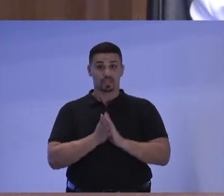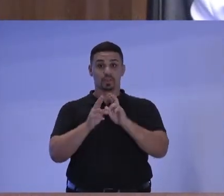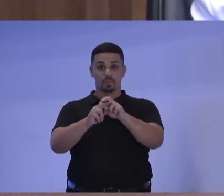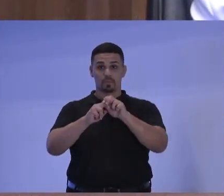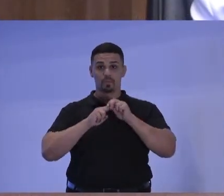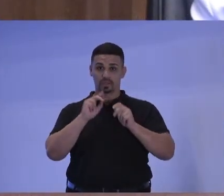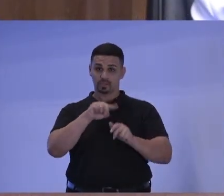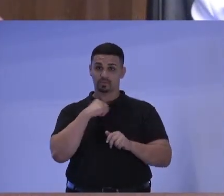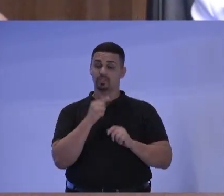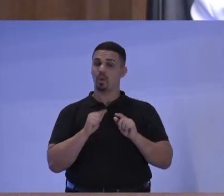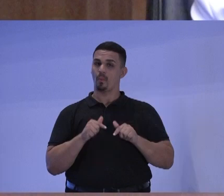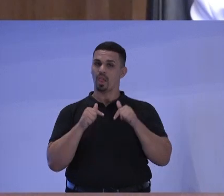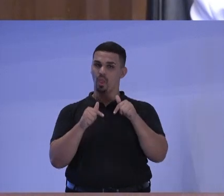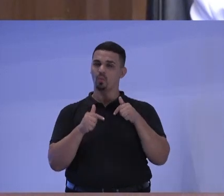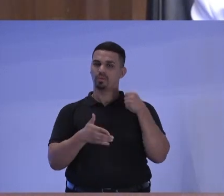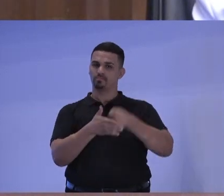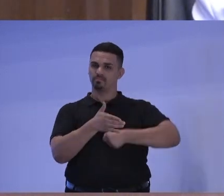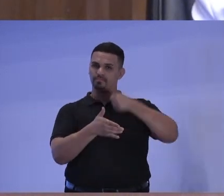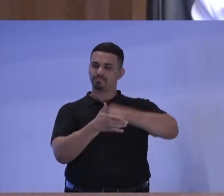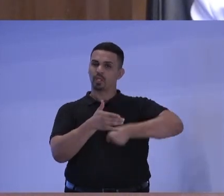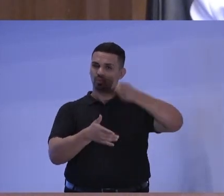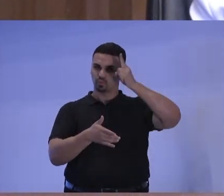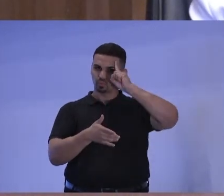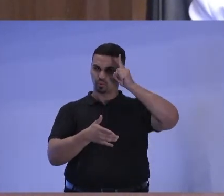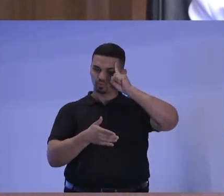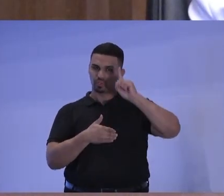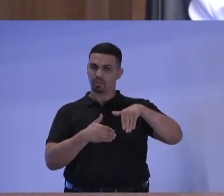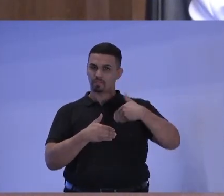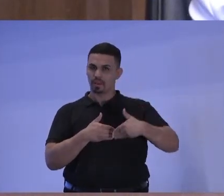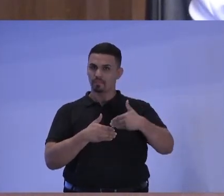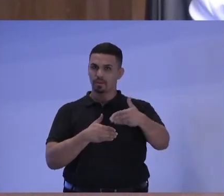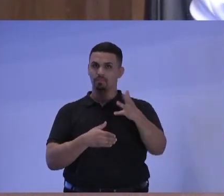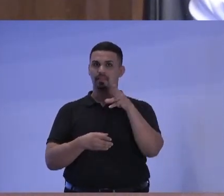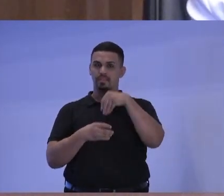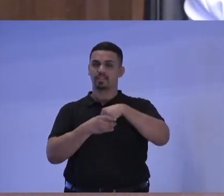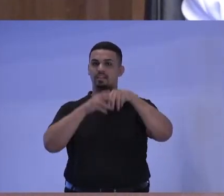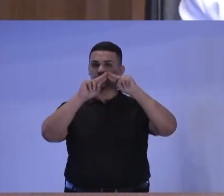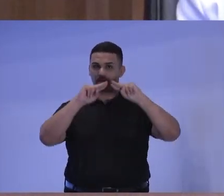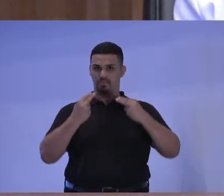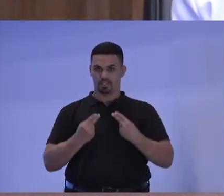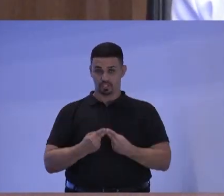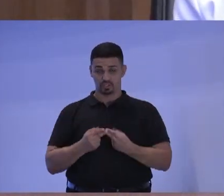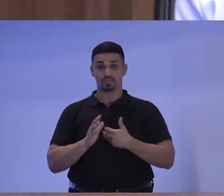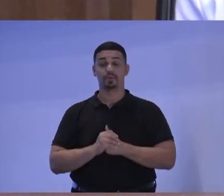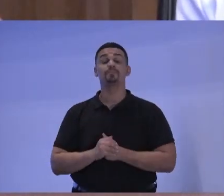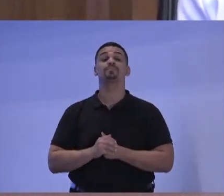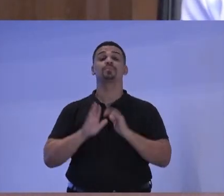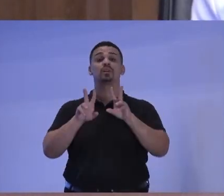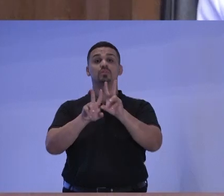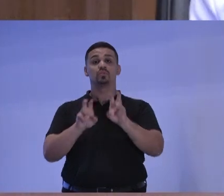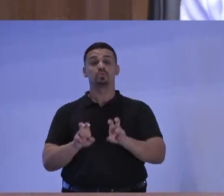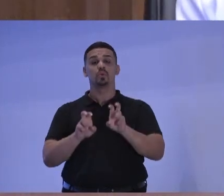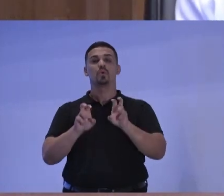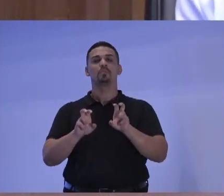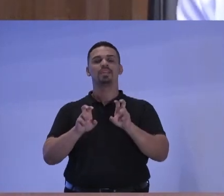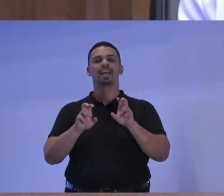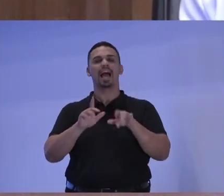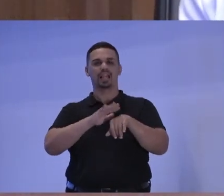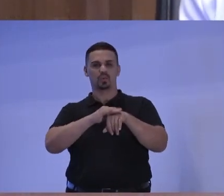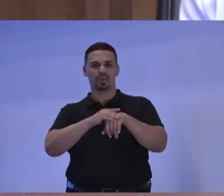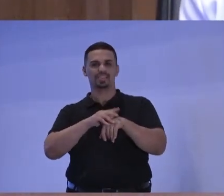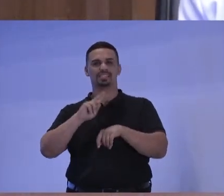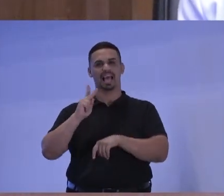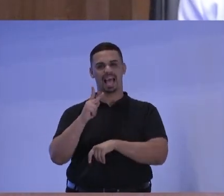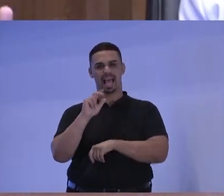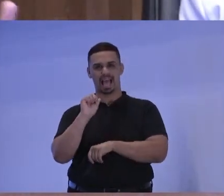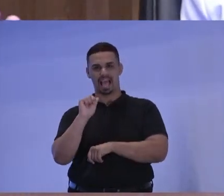fazemos cotidianamente aqui no âmbito da Câmara Legislativa do DF. Em relação especificamente à hanseníase, a gente sabe